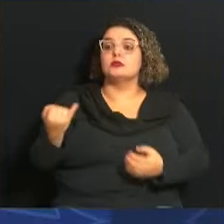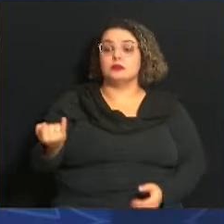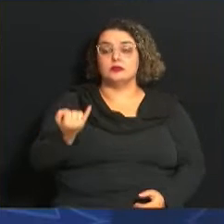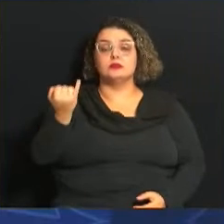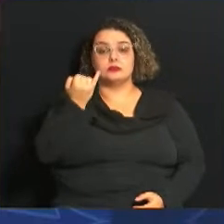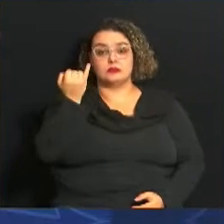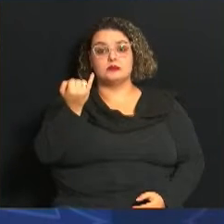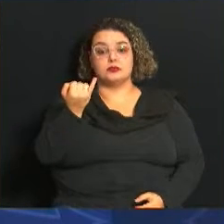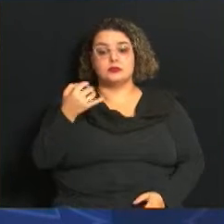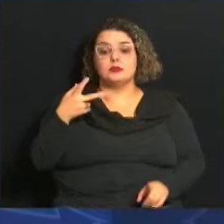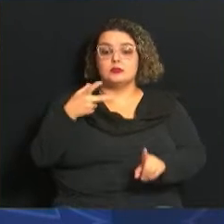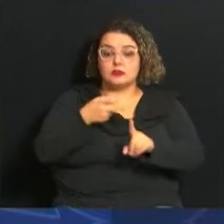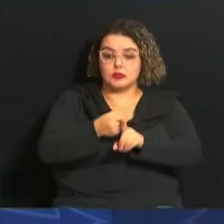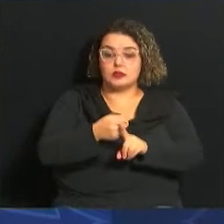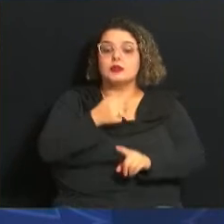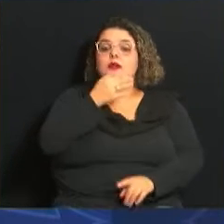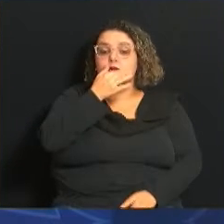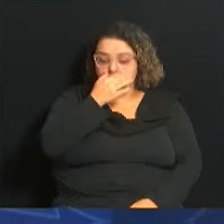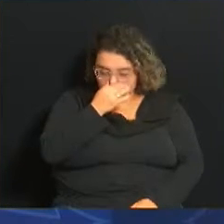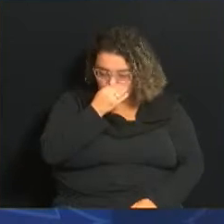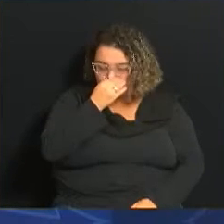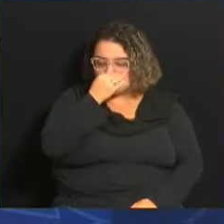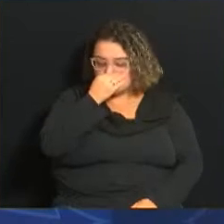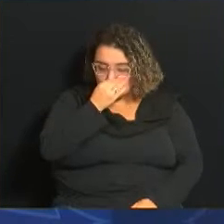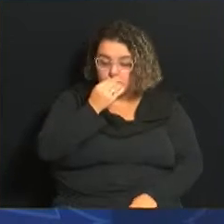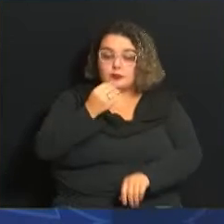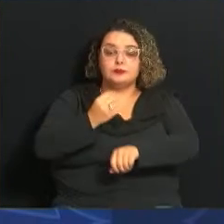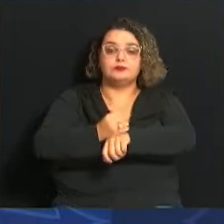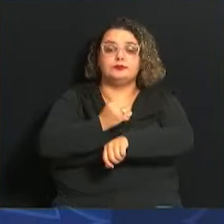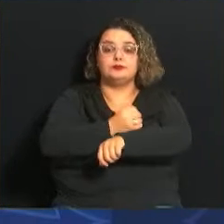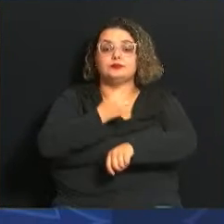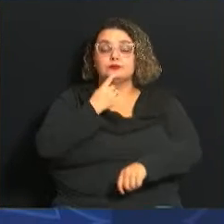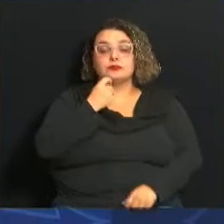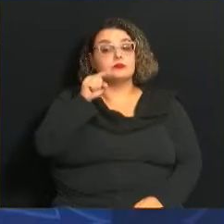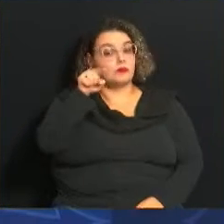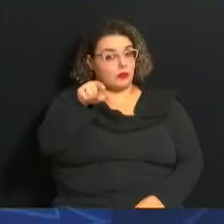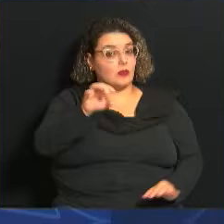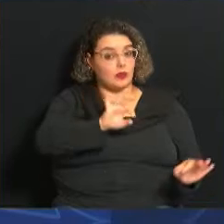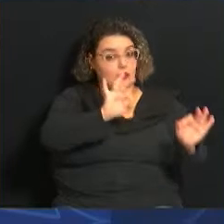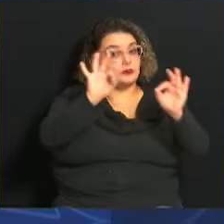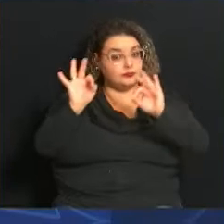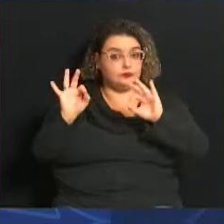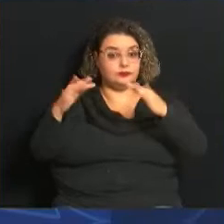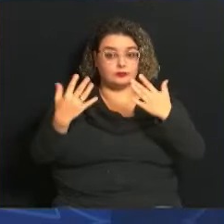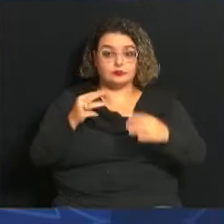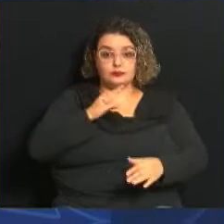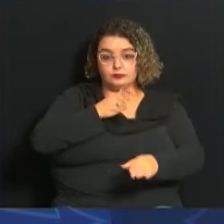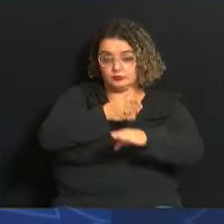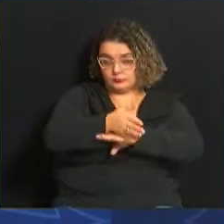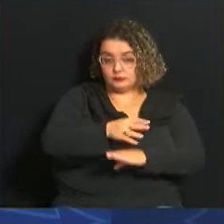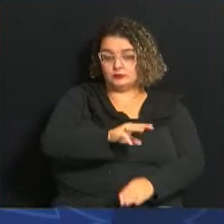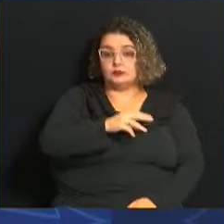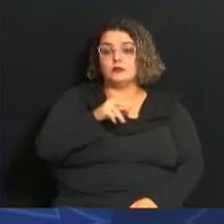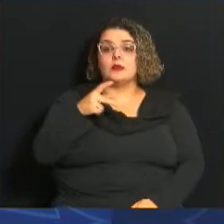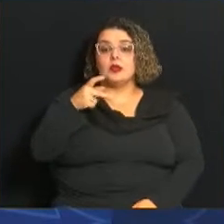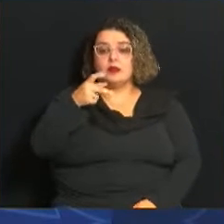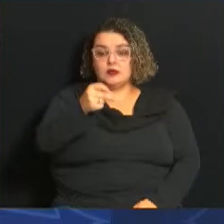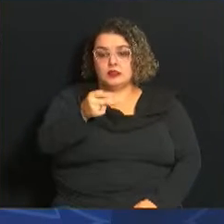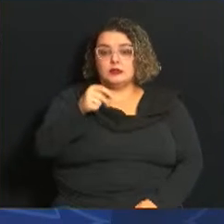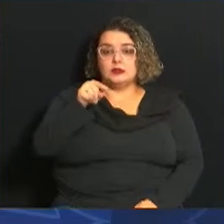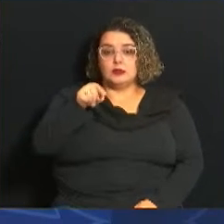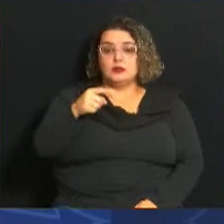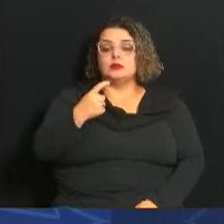sobre a vacinação da gripe e de sarampo. Se você que está nos acompanhando acessar o site